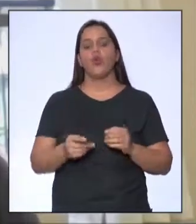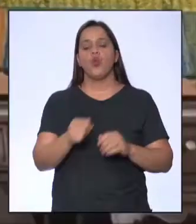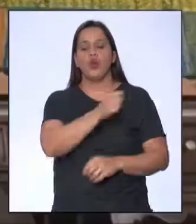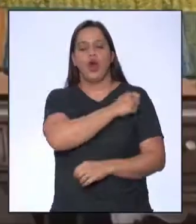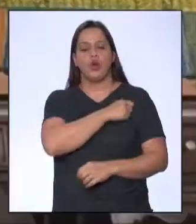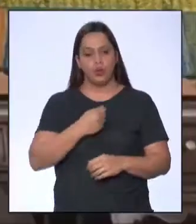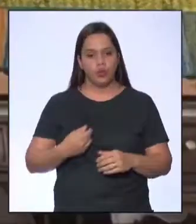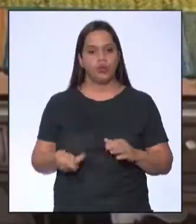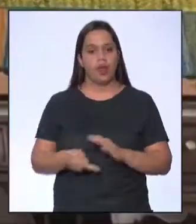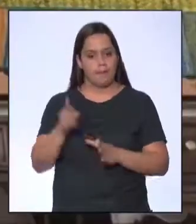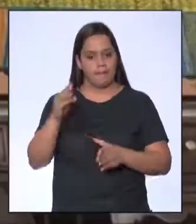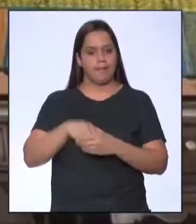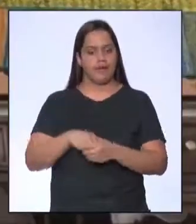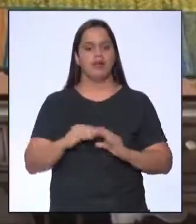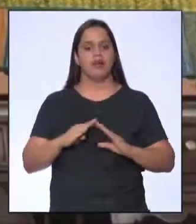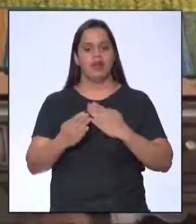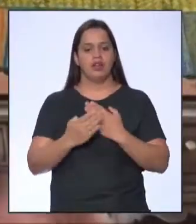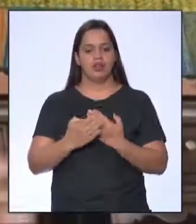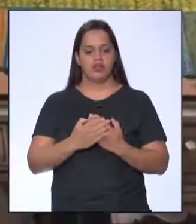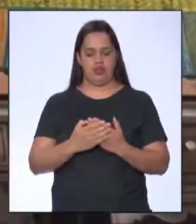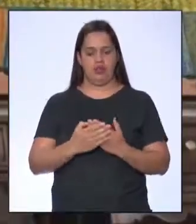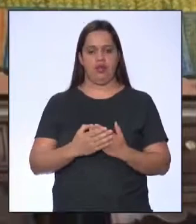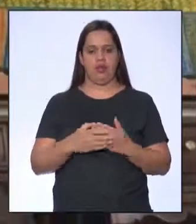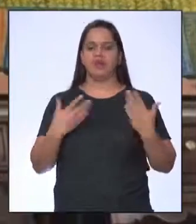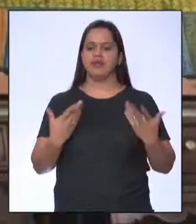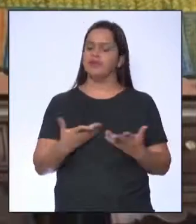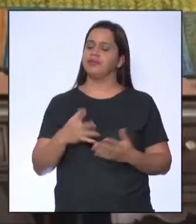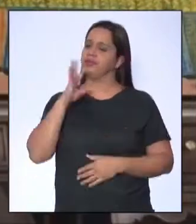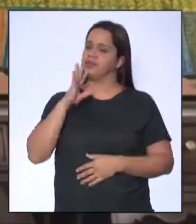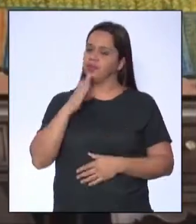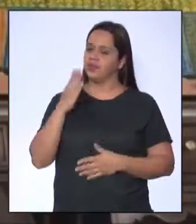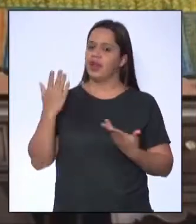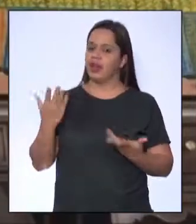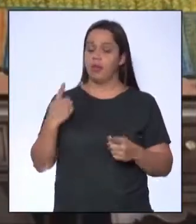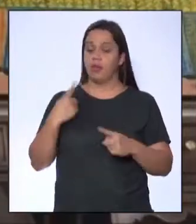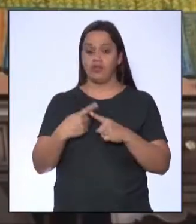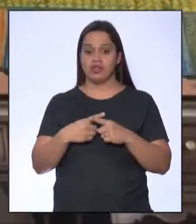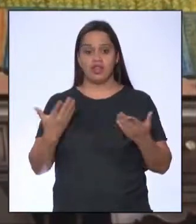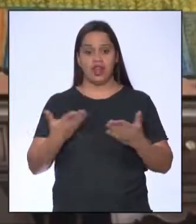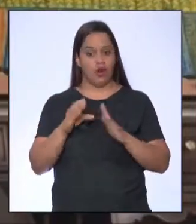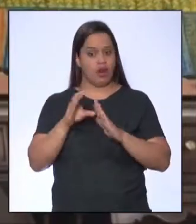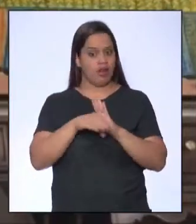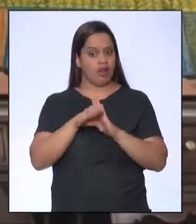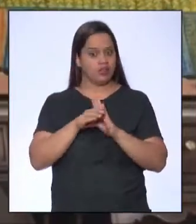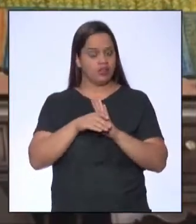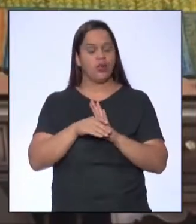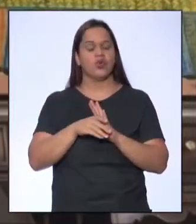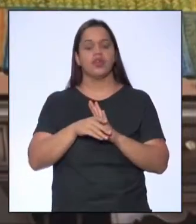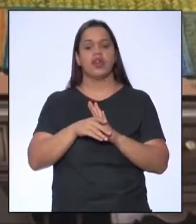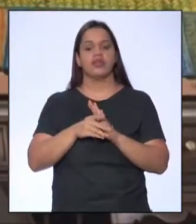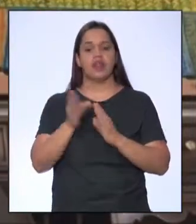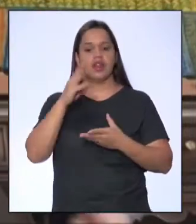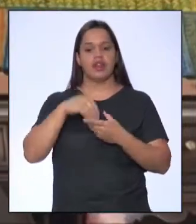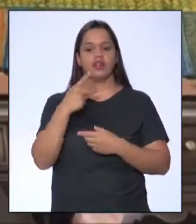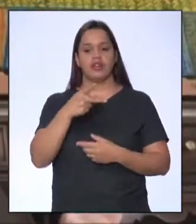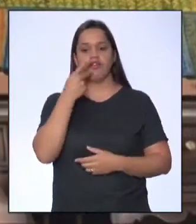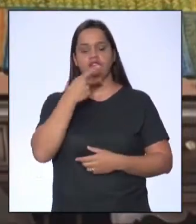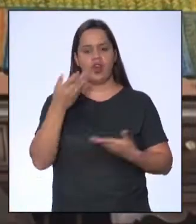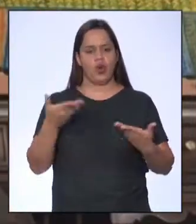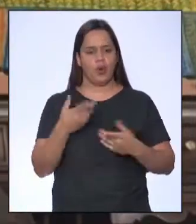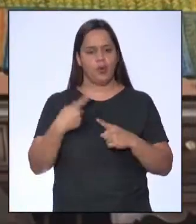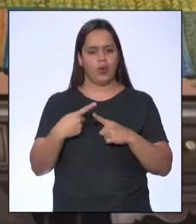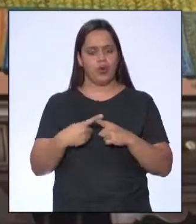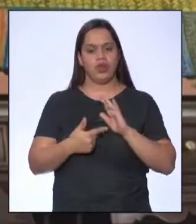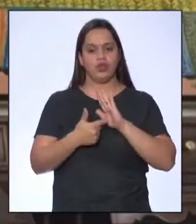Muito legal, Wagner, porque você, na verdade, incluiu vários conceitos interessantes na sua fala. Quando você tinha falado na